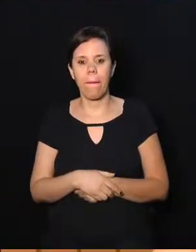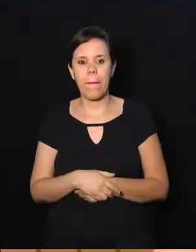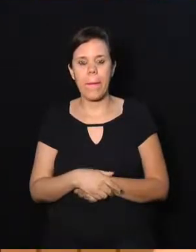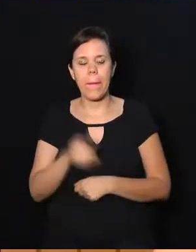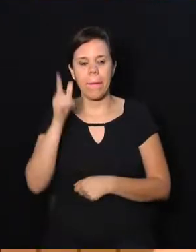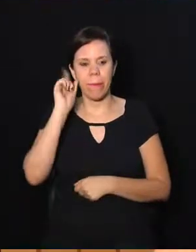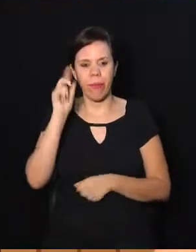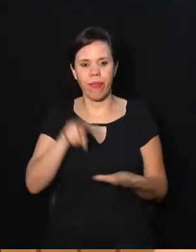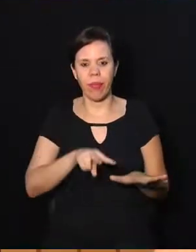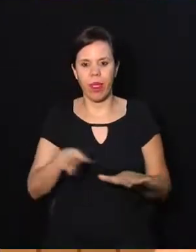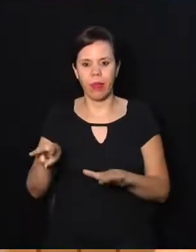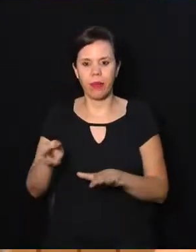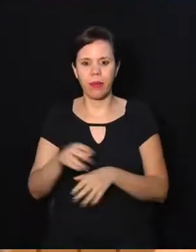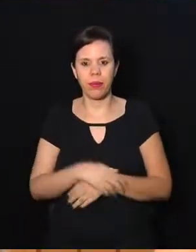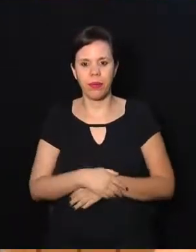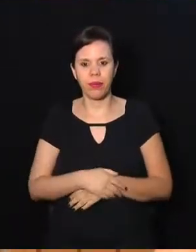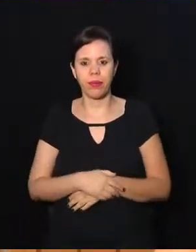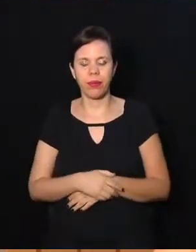Ontem, a Semana